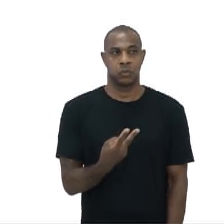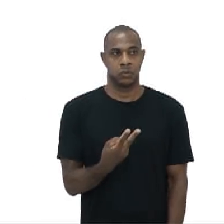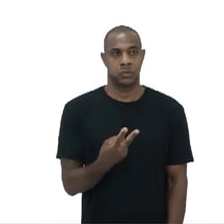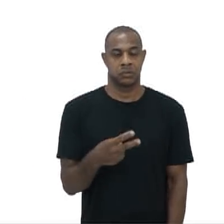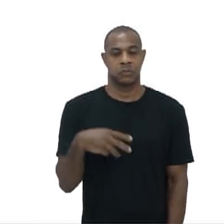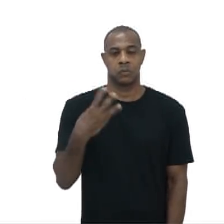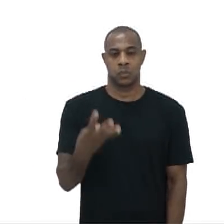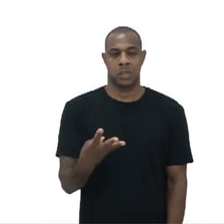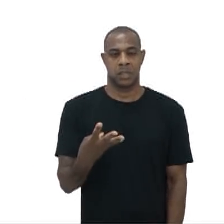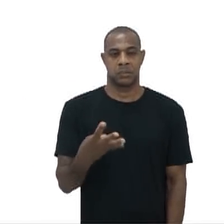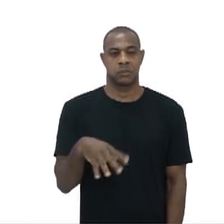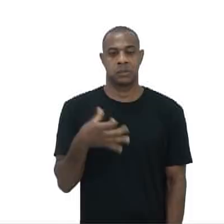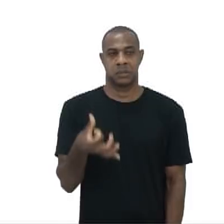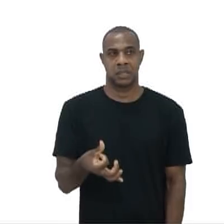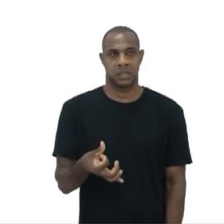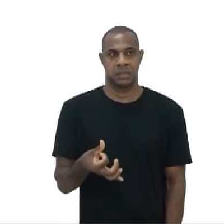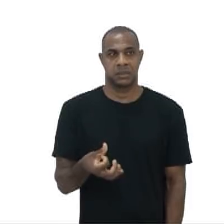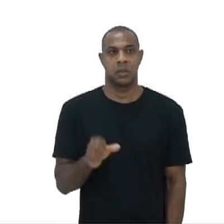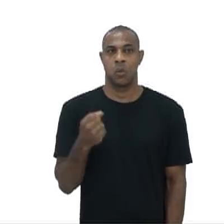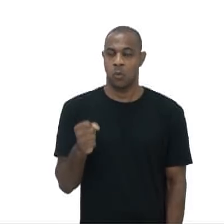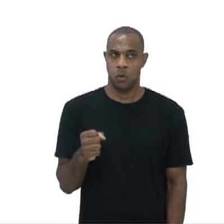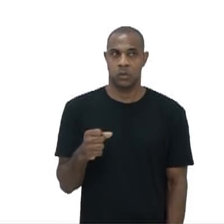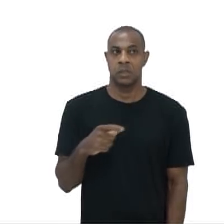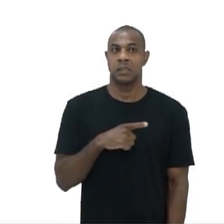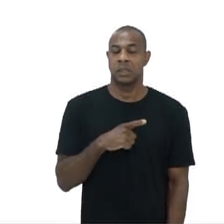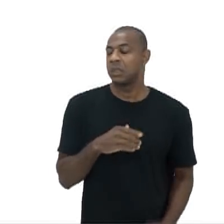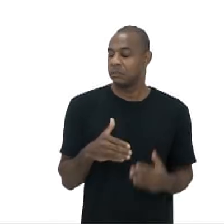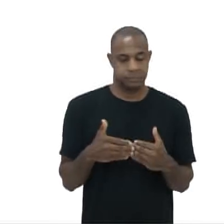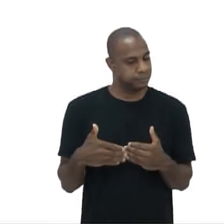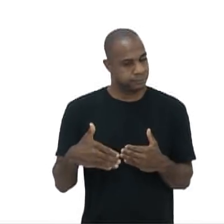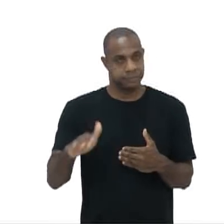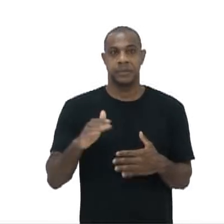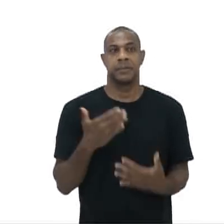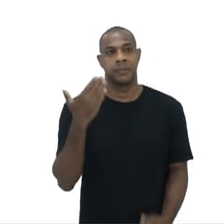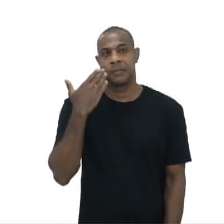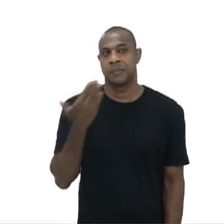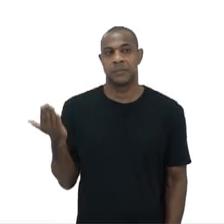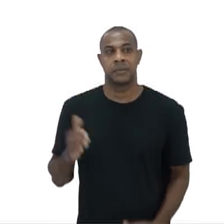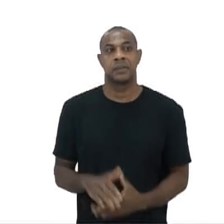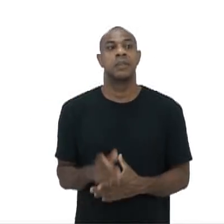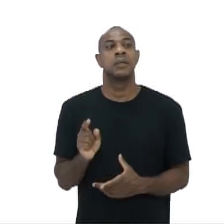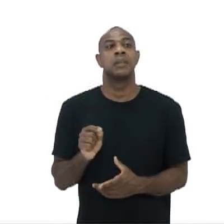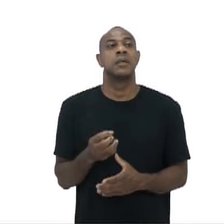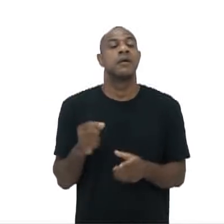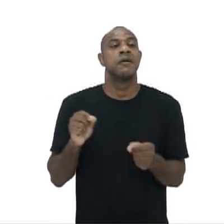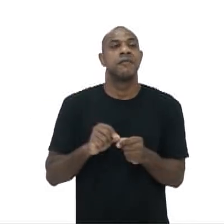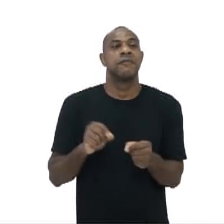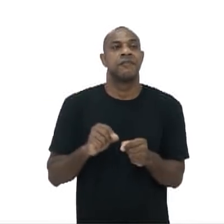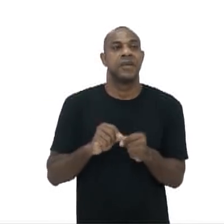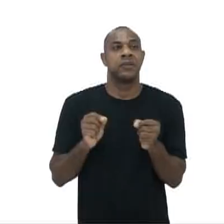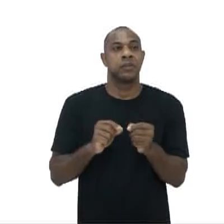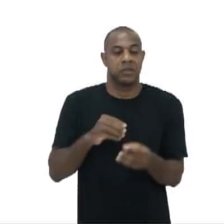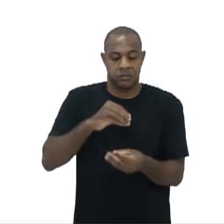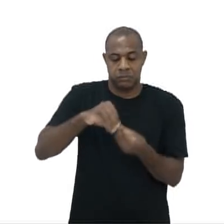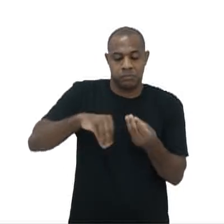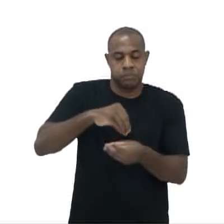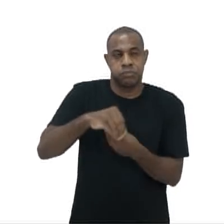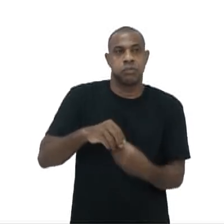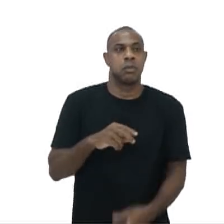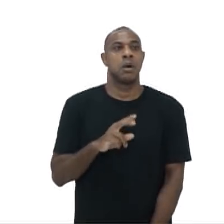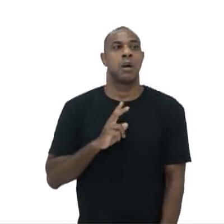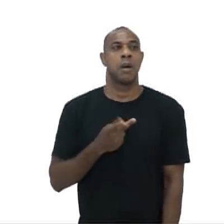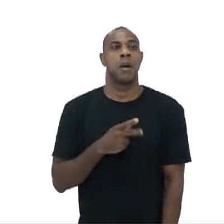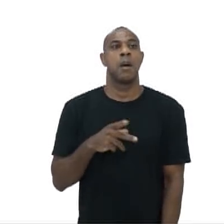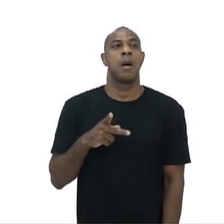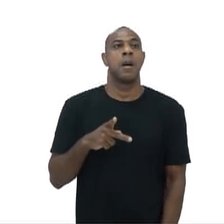2, 4, 6, 8 e assim por diante. Constituídos por tubos de proteína,